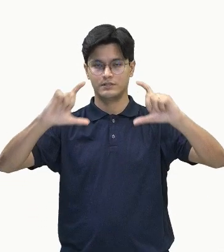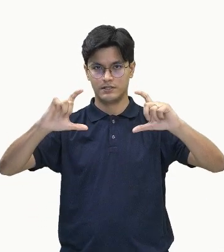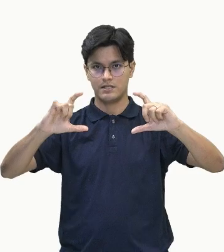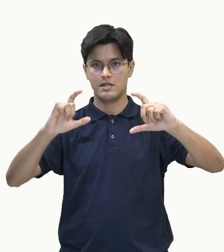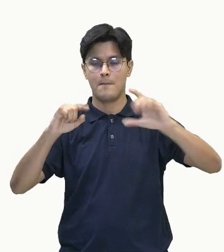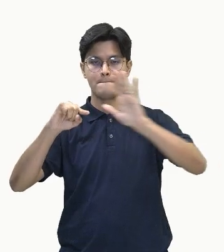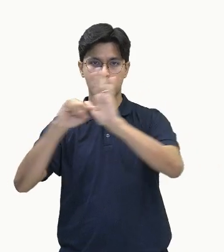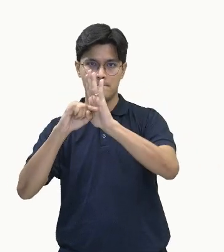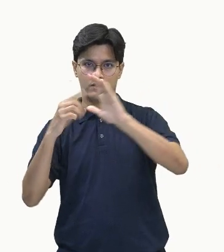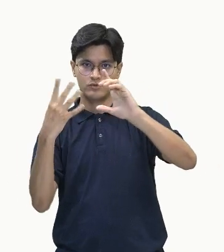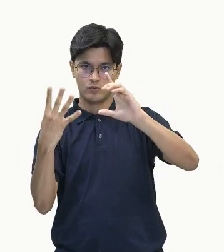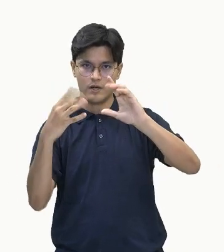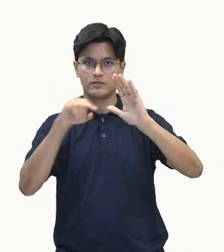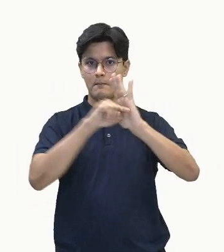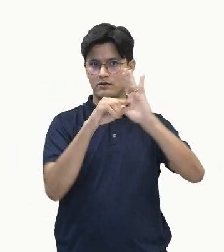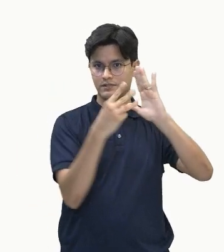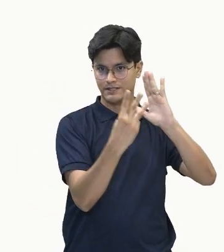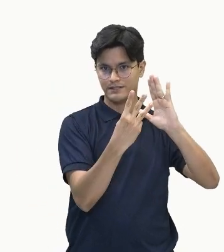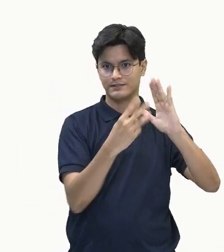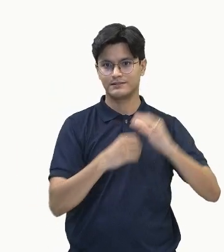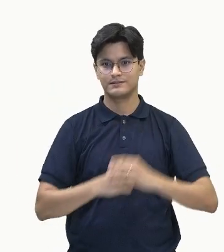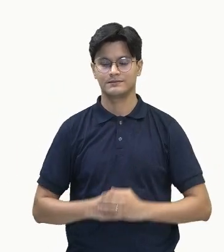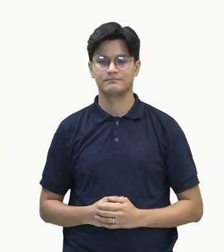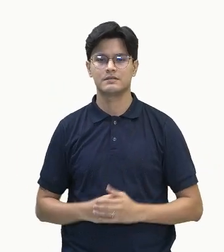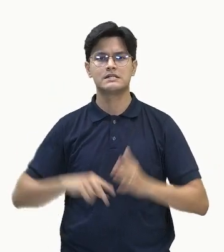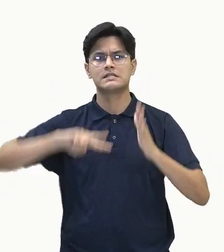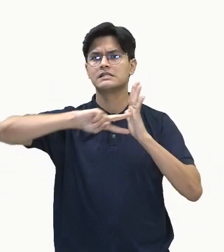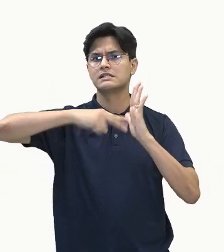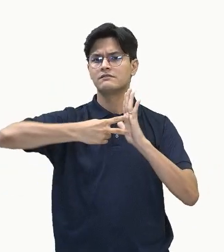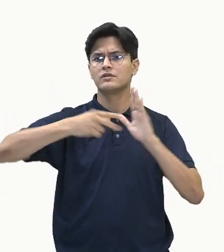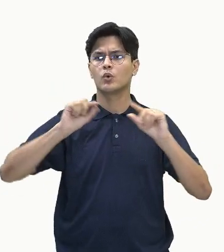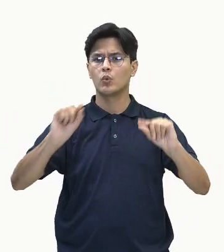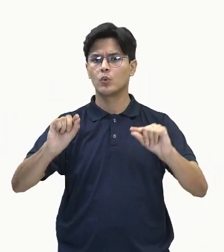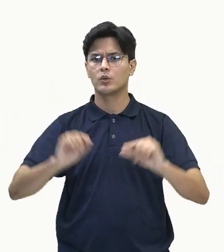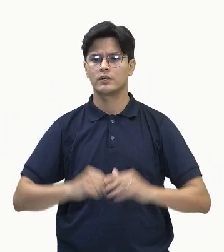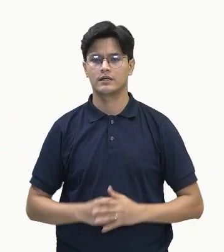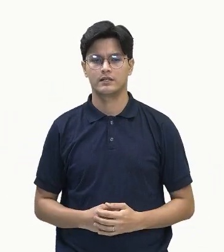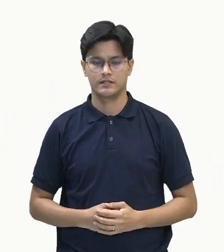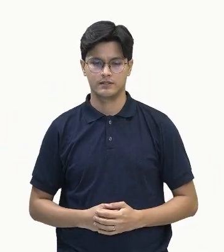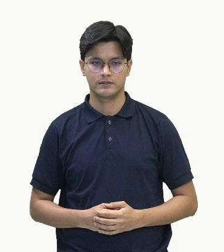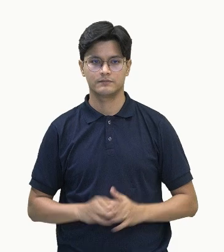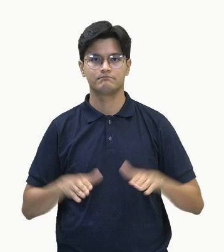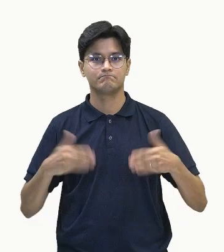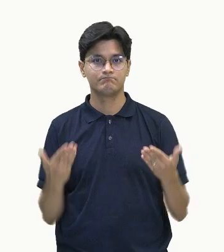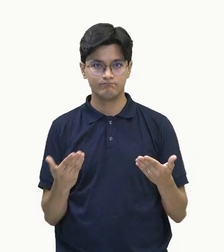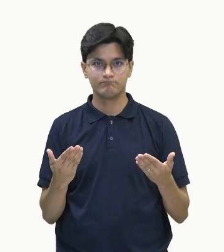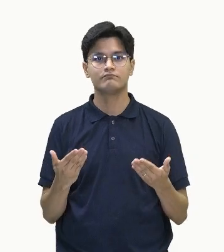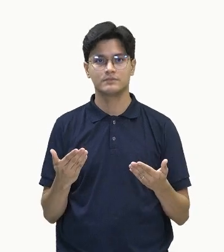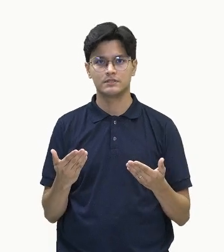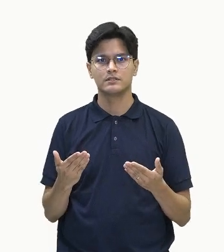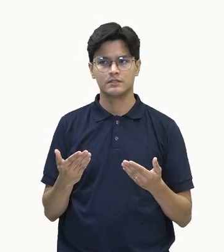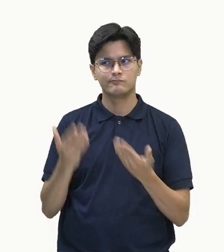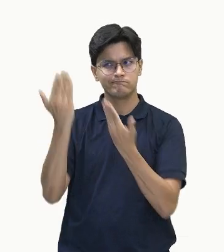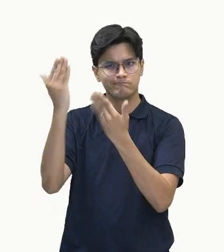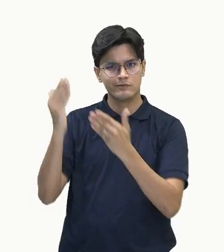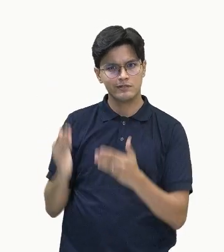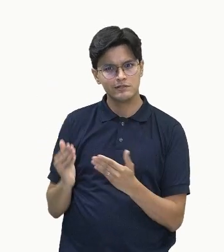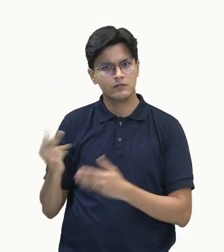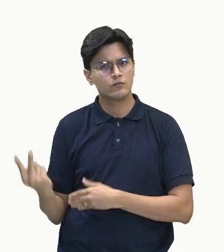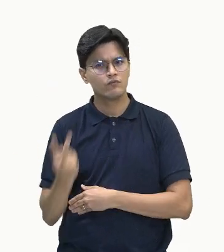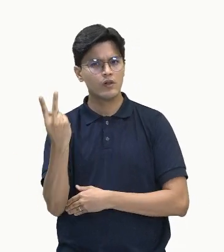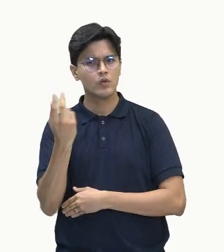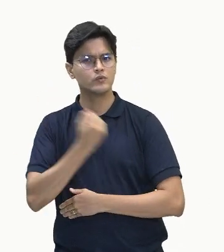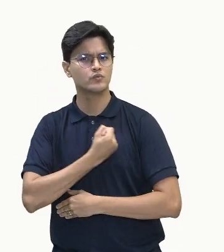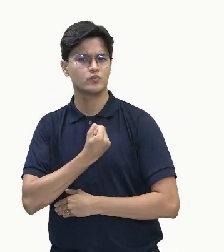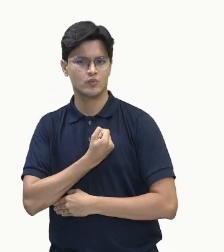-4 e -3. Ou seja, analisando aqui os seus valores numéricos, o primeiro passo